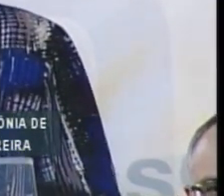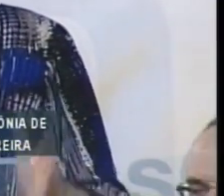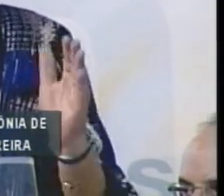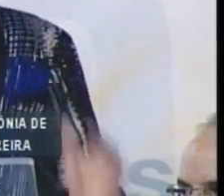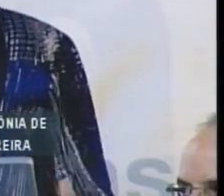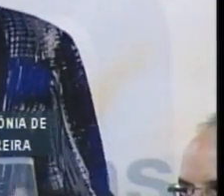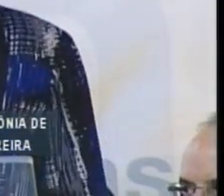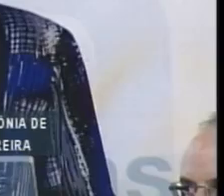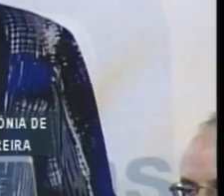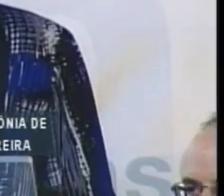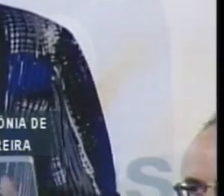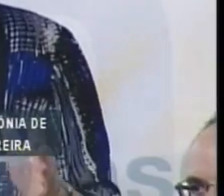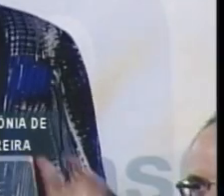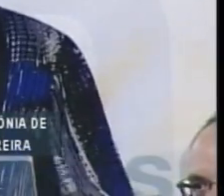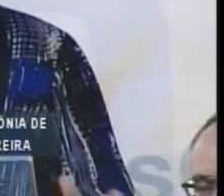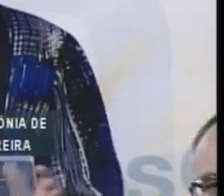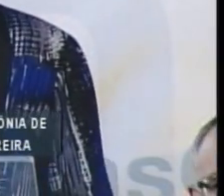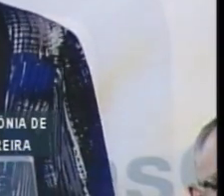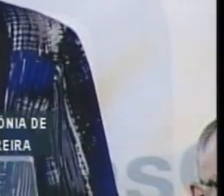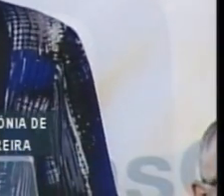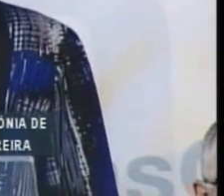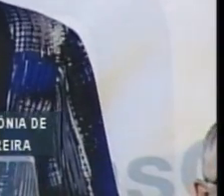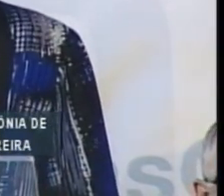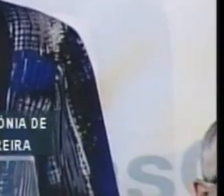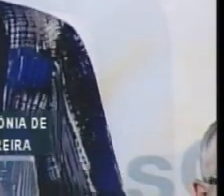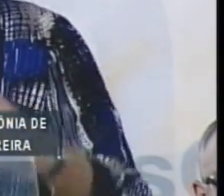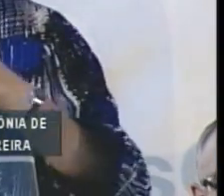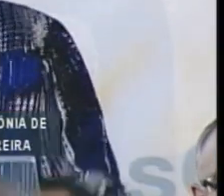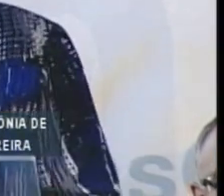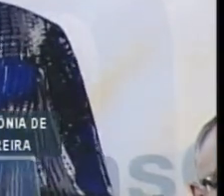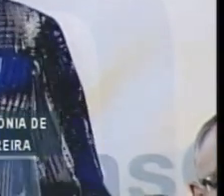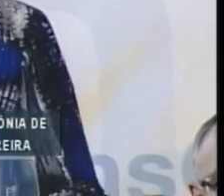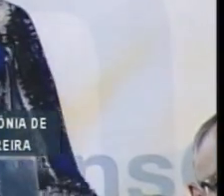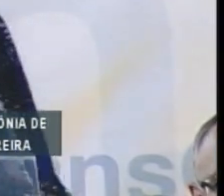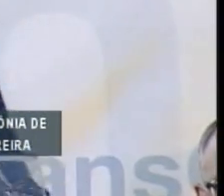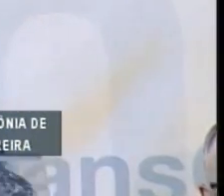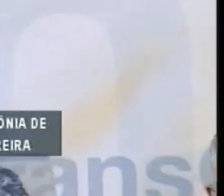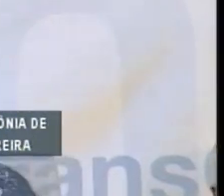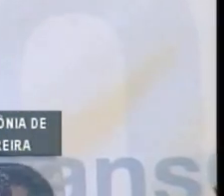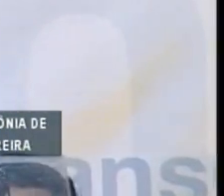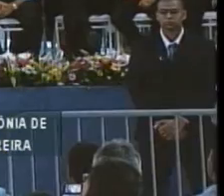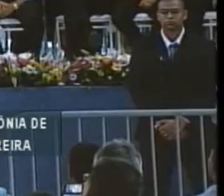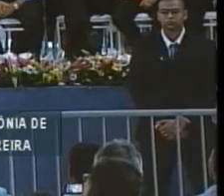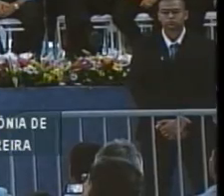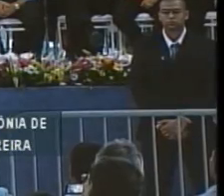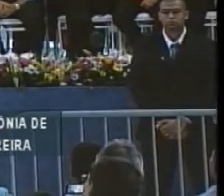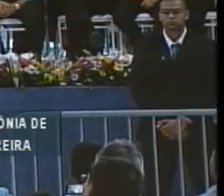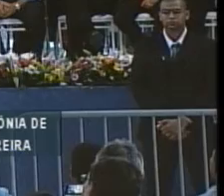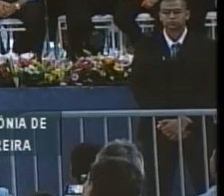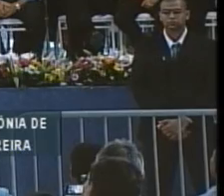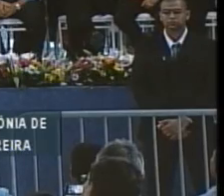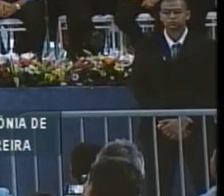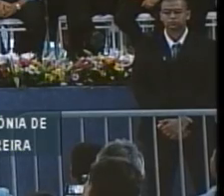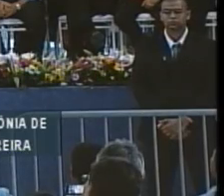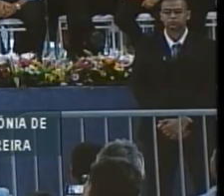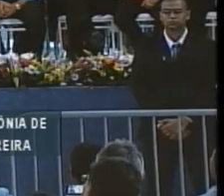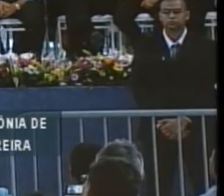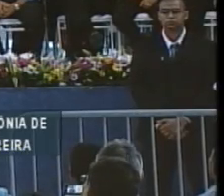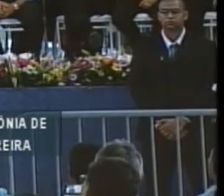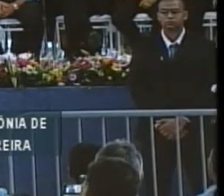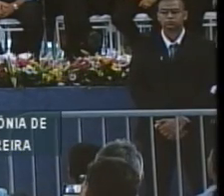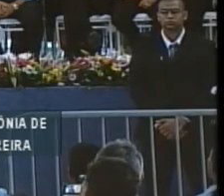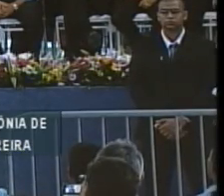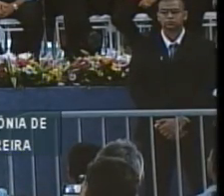nós, governo do Estado, governo municipal e o governo federal, eu afirmo a vocês,